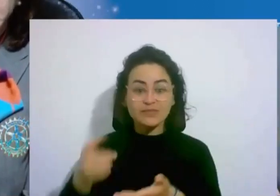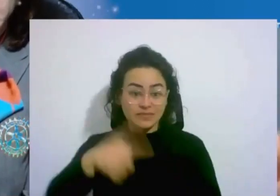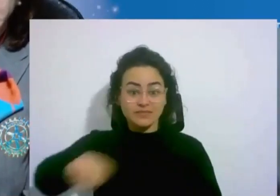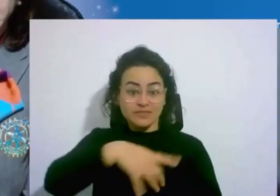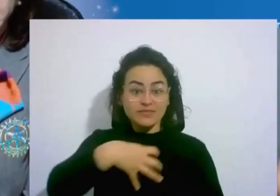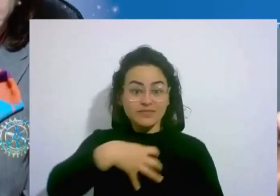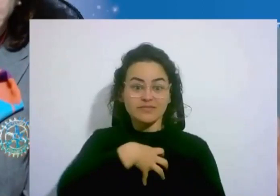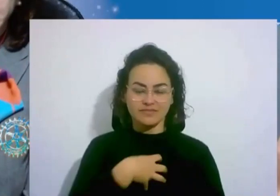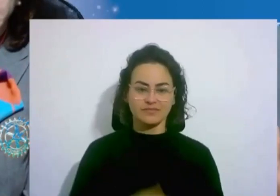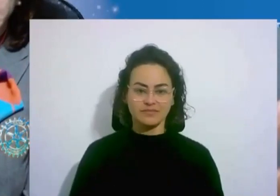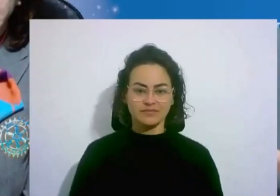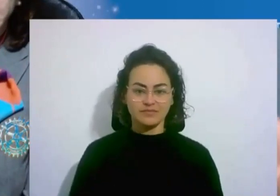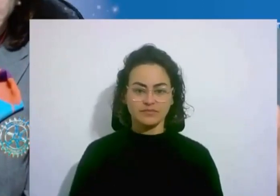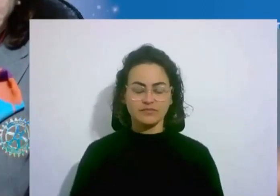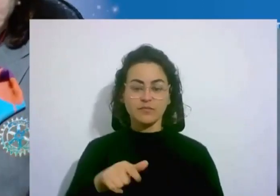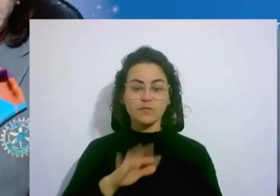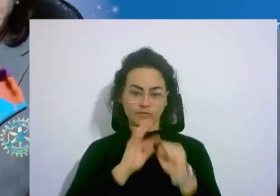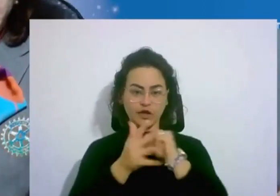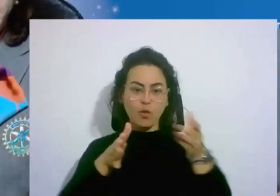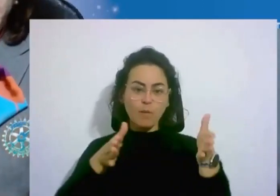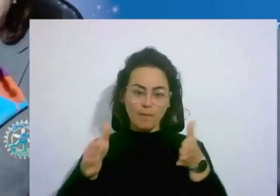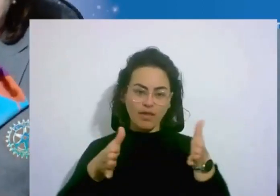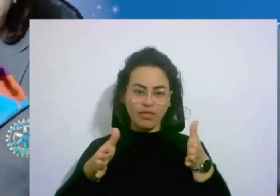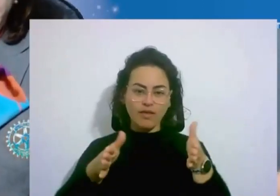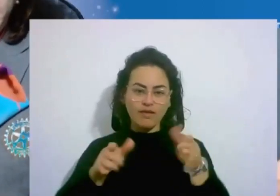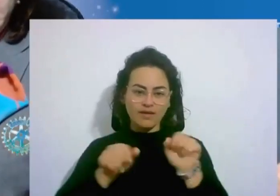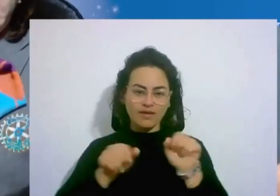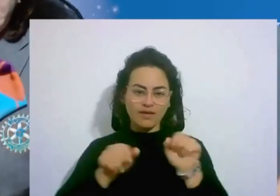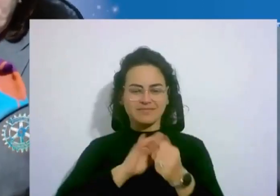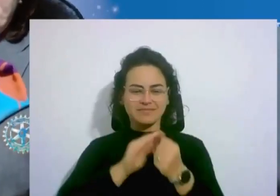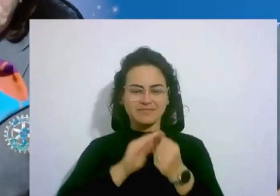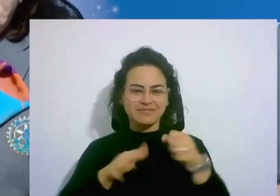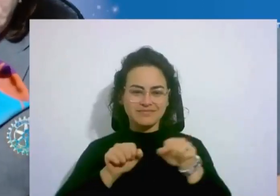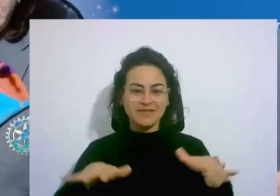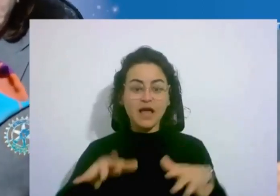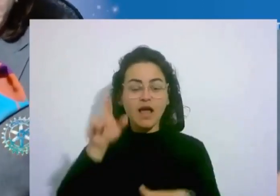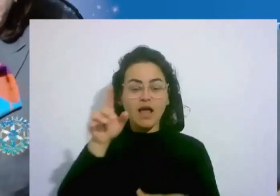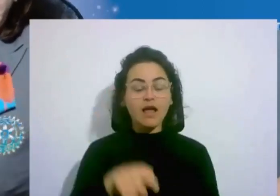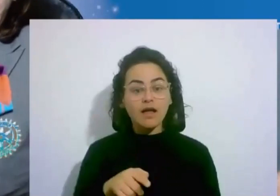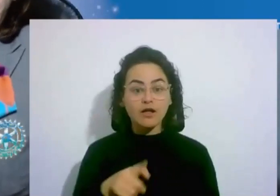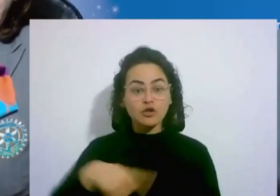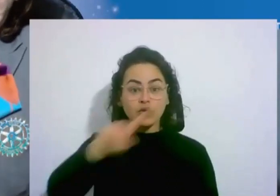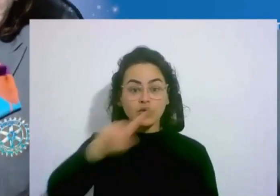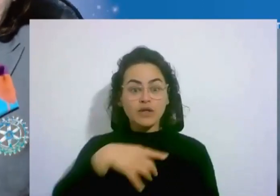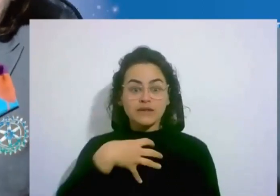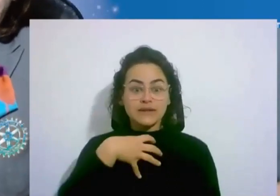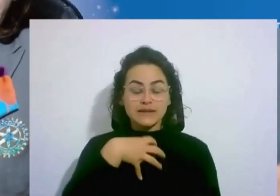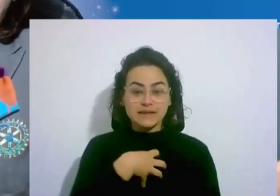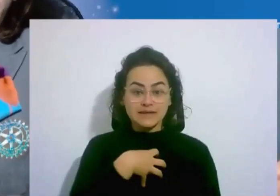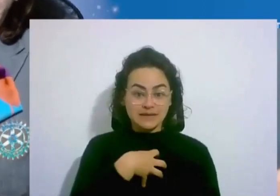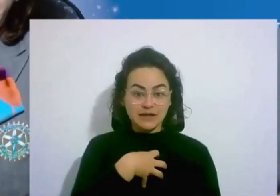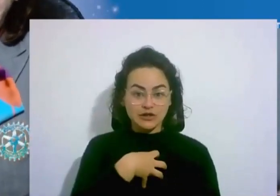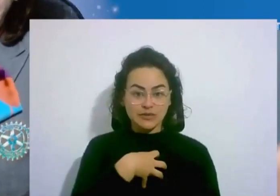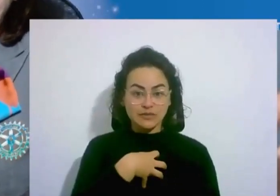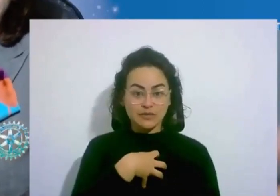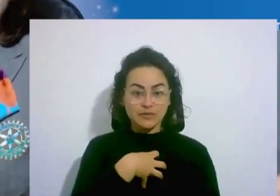não sei se foi a pandemia também que deixou as pessoas com uma sensibilidade maior, mas a gente vê que o distrito,